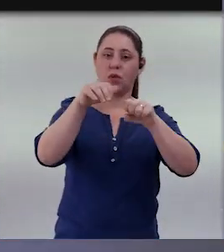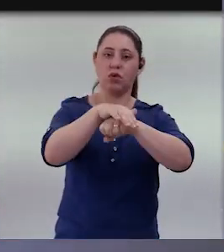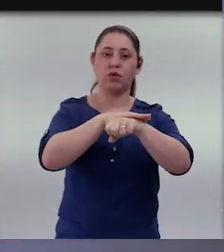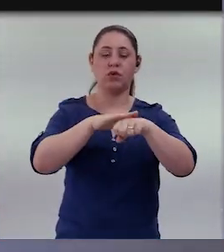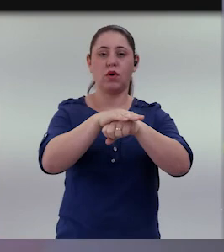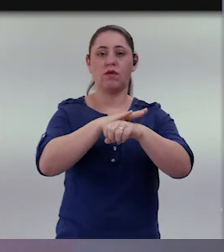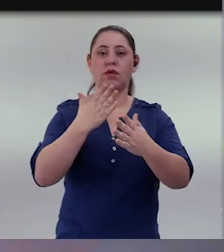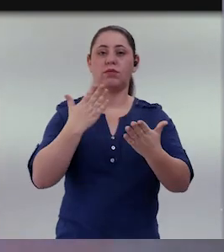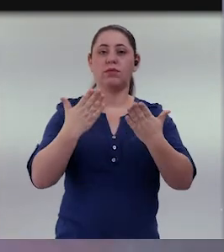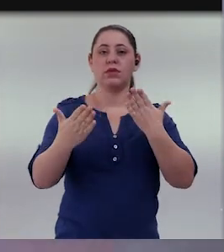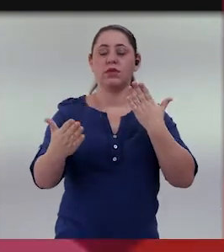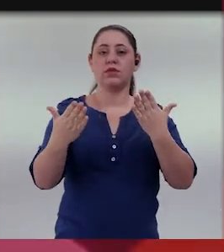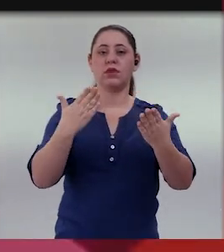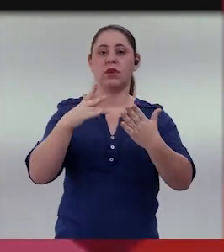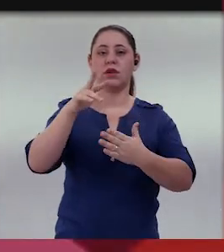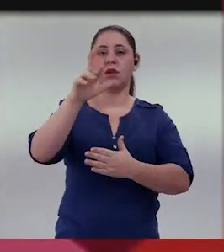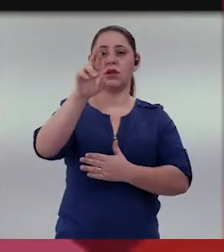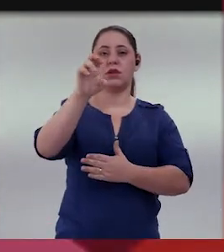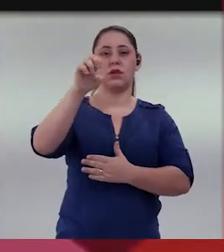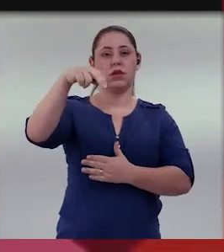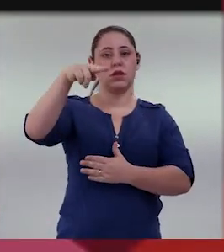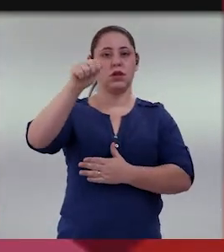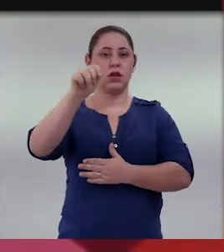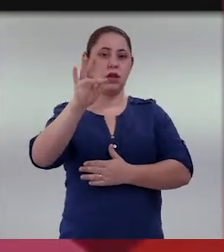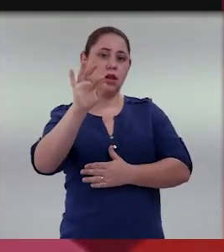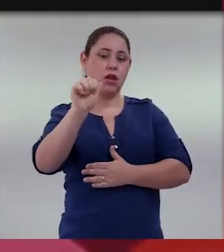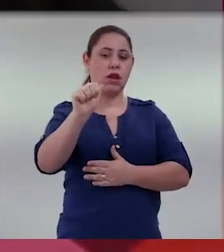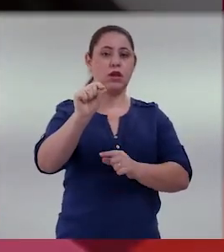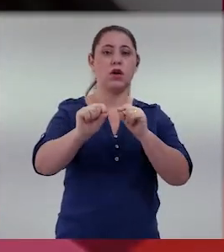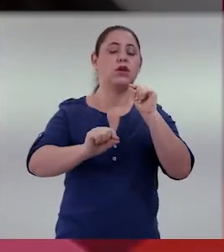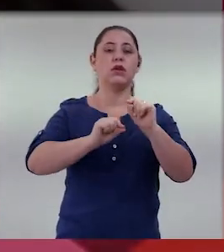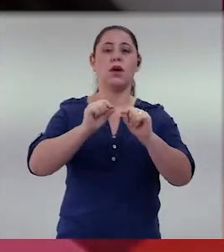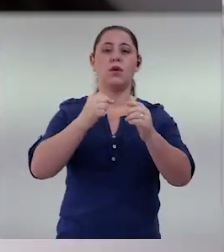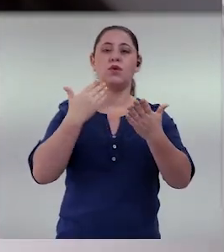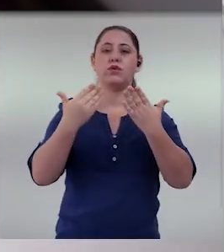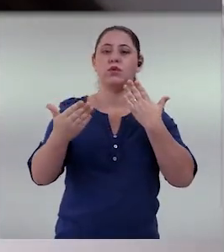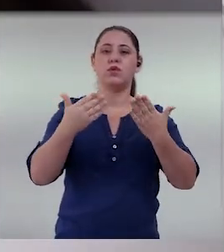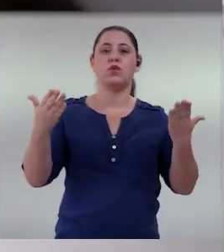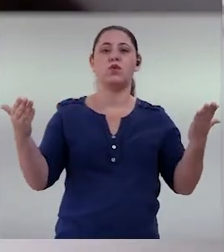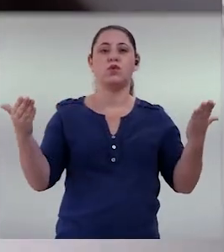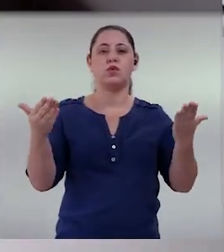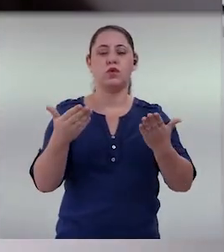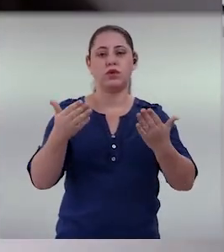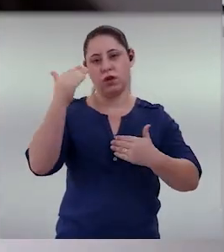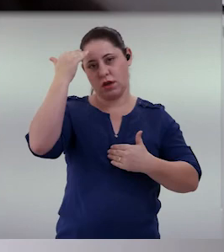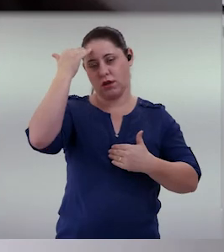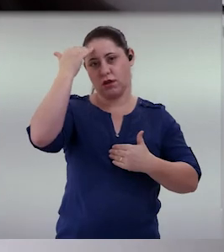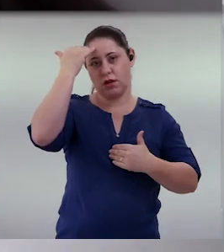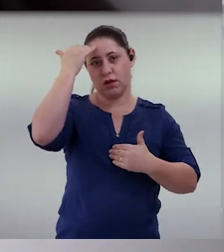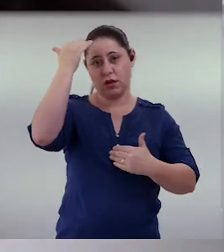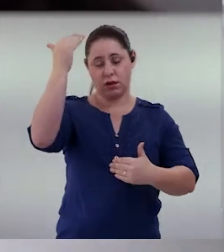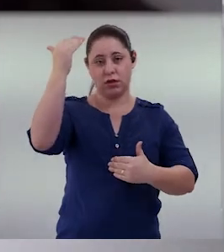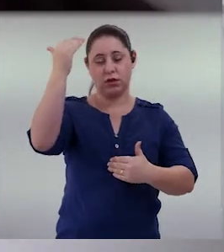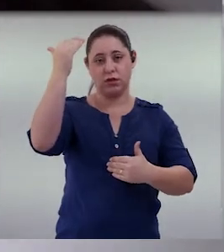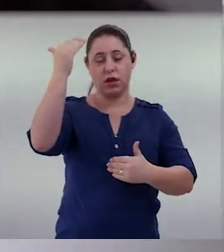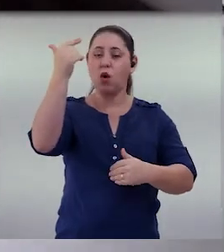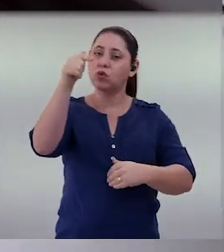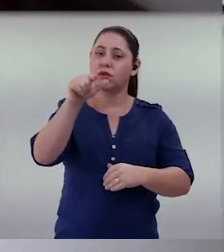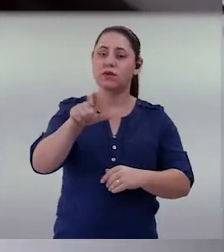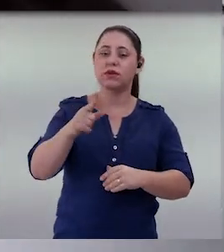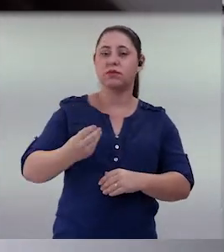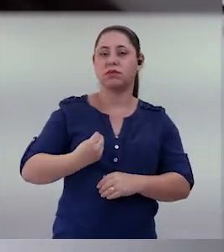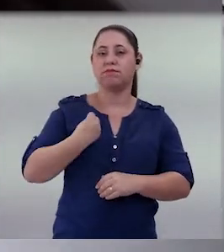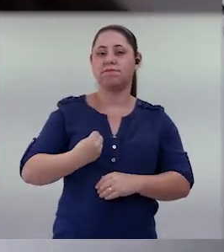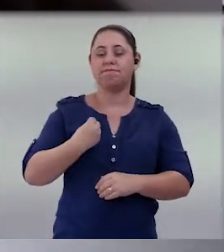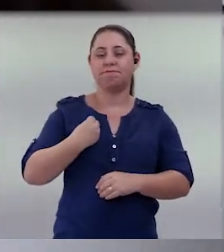E sobre o tema nós vamos conversar com a psicóloga Renata Monteiro, ela que vai bater um papo aqui com a gente hoje. Quero agradecer